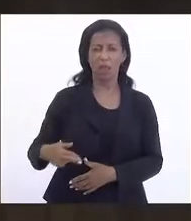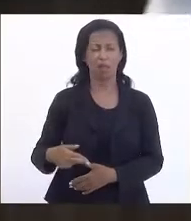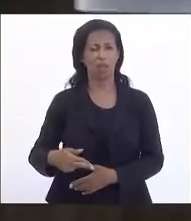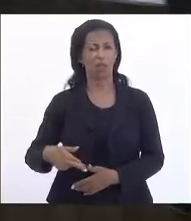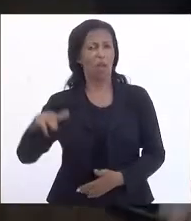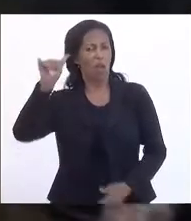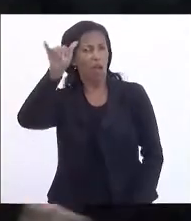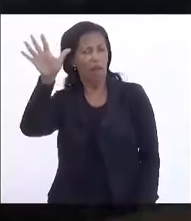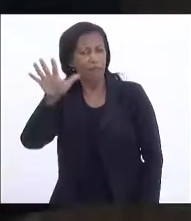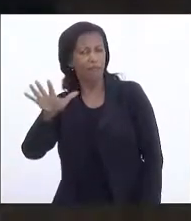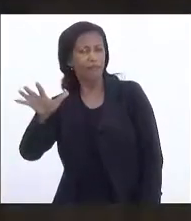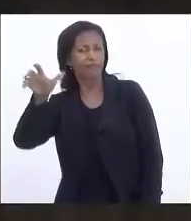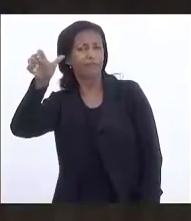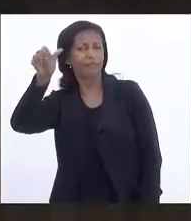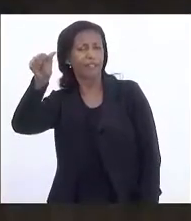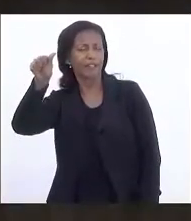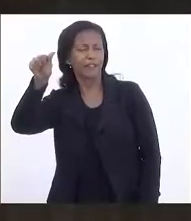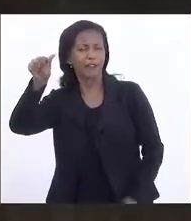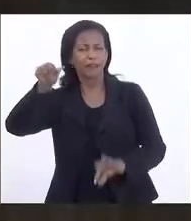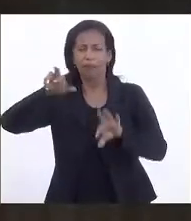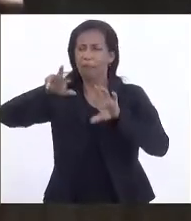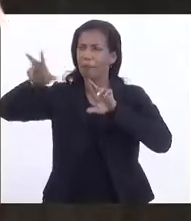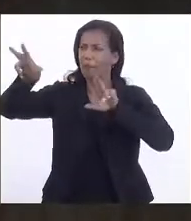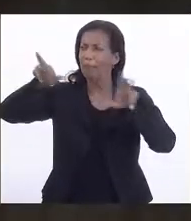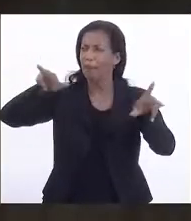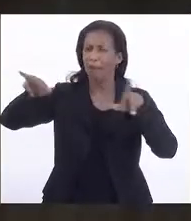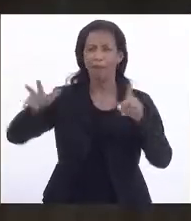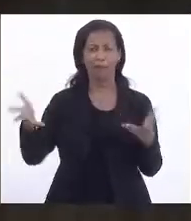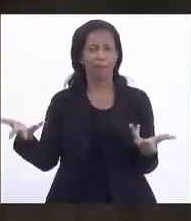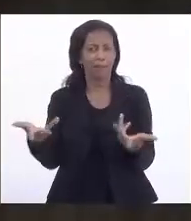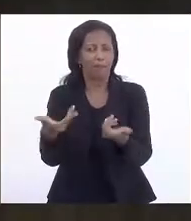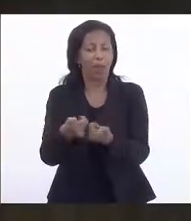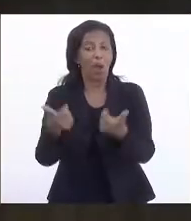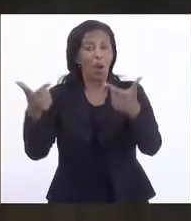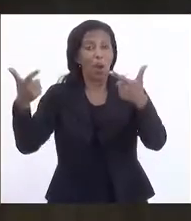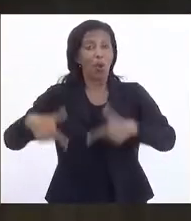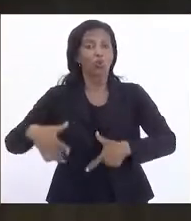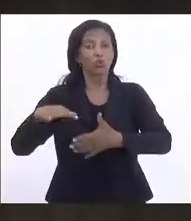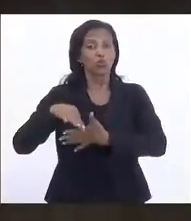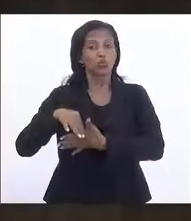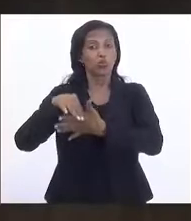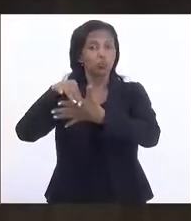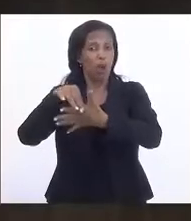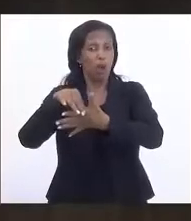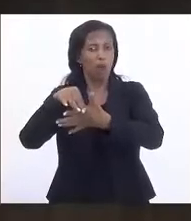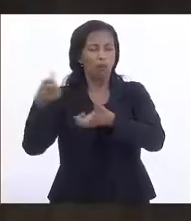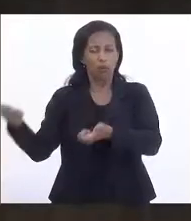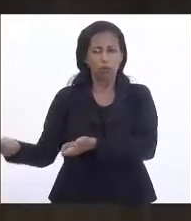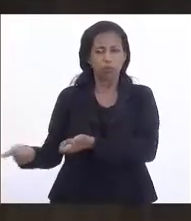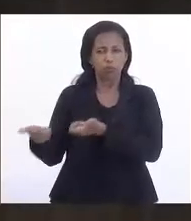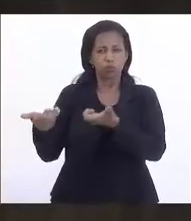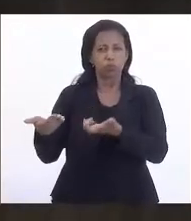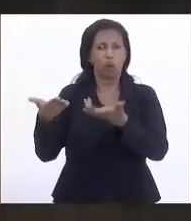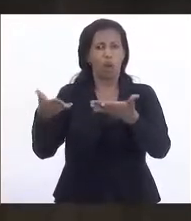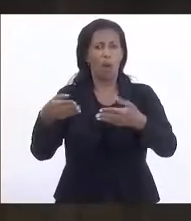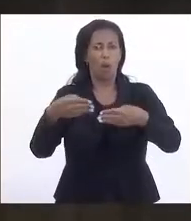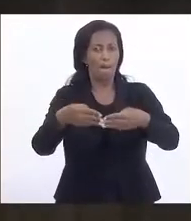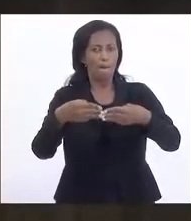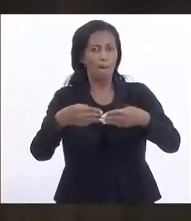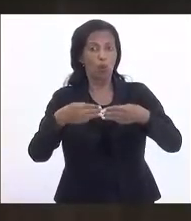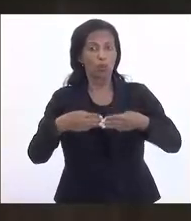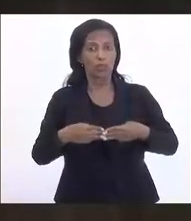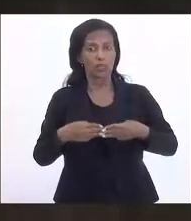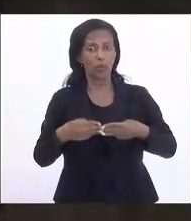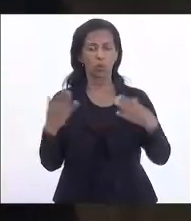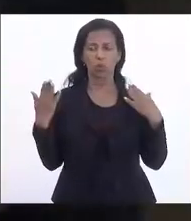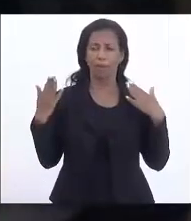matrizes africanas. Foi um evento belíssimo, onde essas autoridades foram homenageadas com moções de aplauso por conta